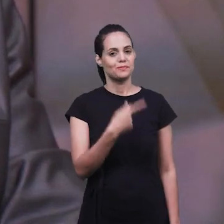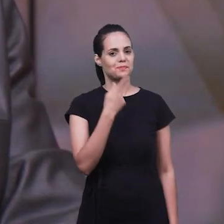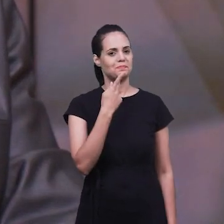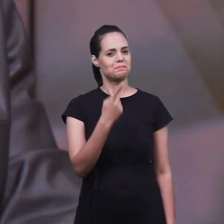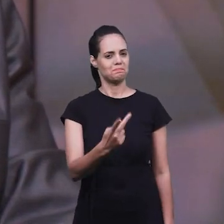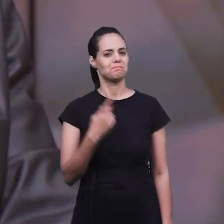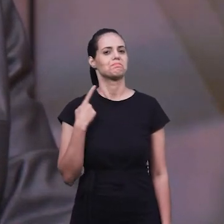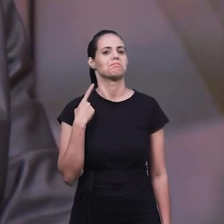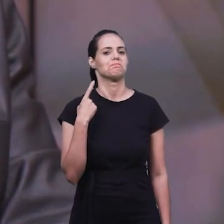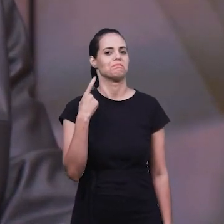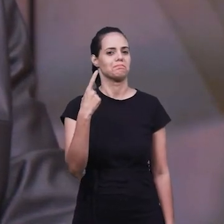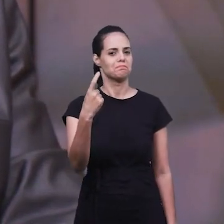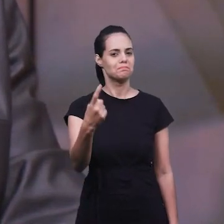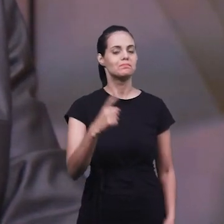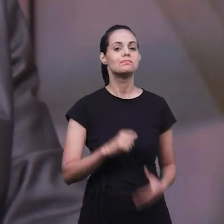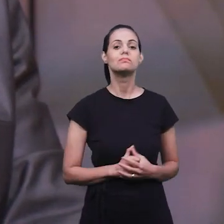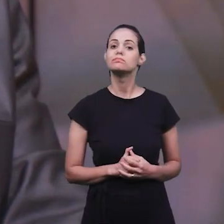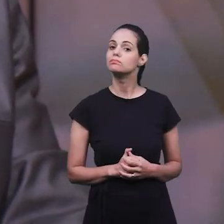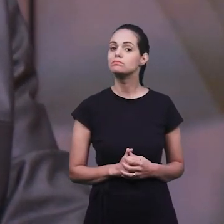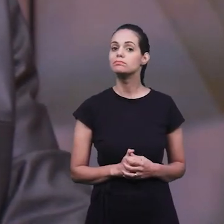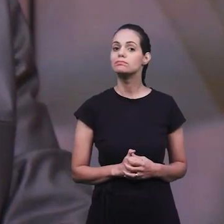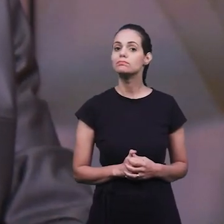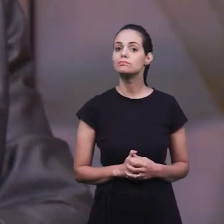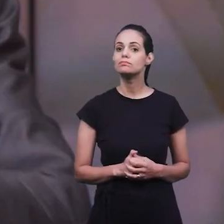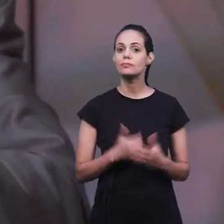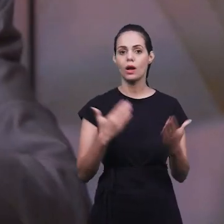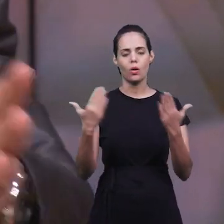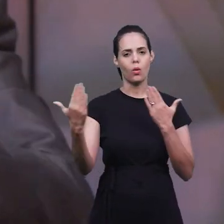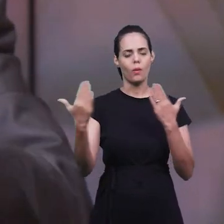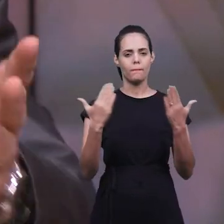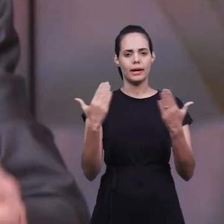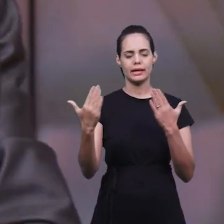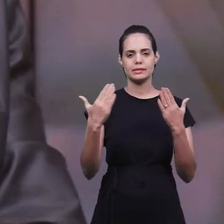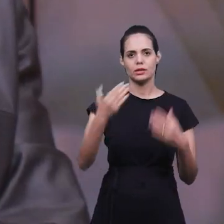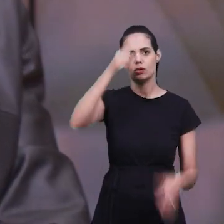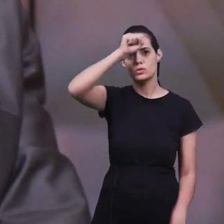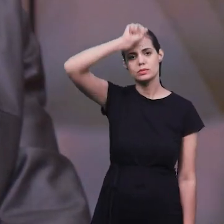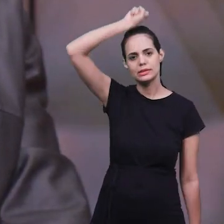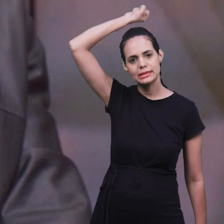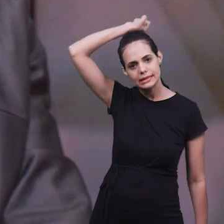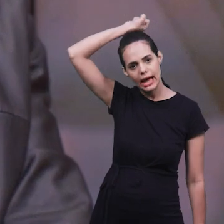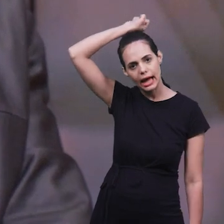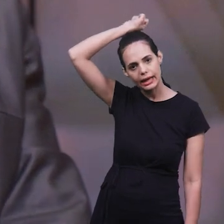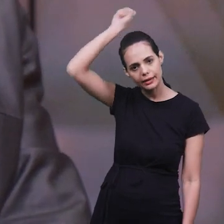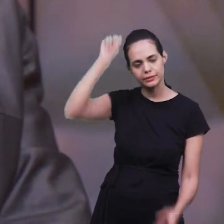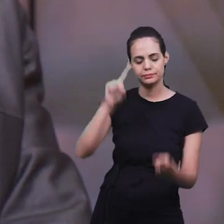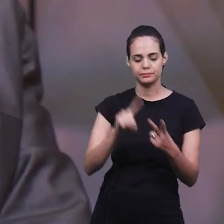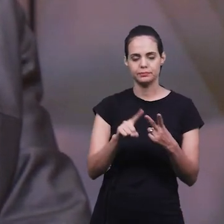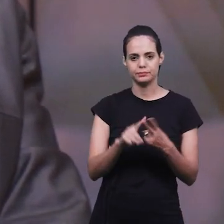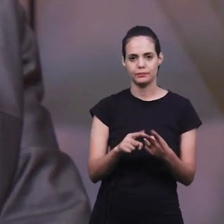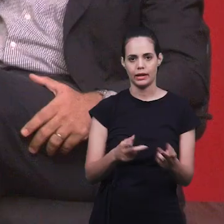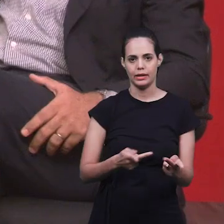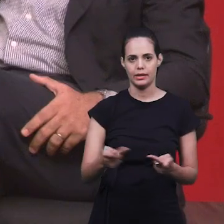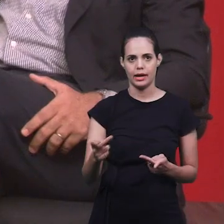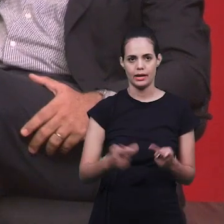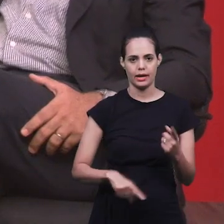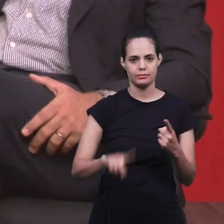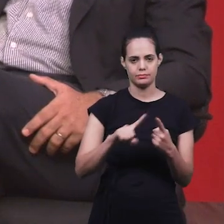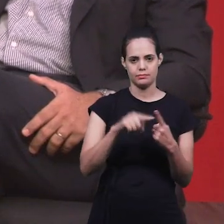nos dar um entendimento muito interessante, né? A comparação que ele faz ali de Sara e Agar. Né? Sara e